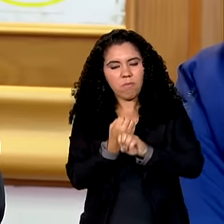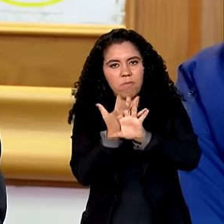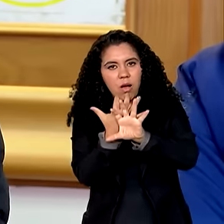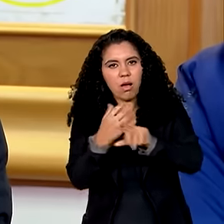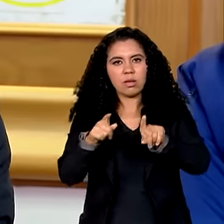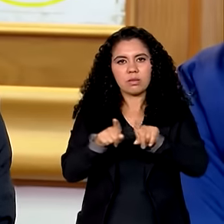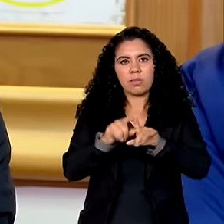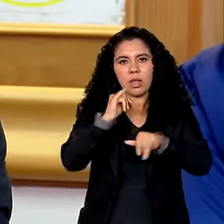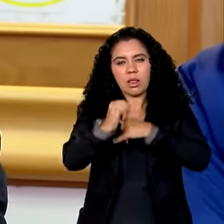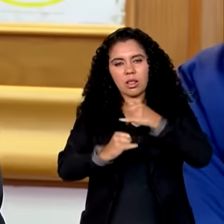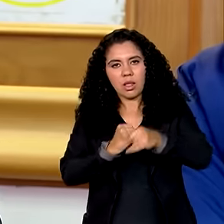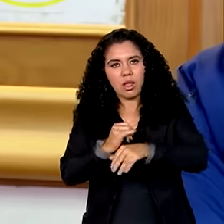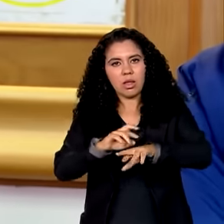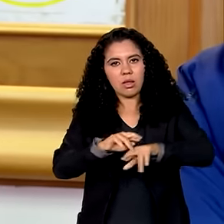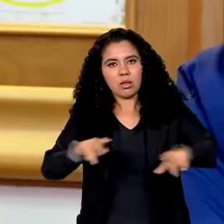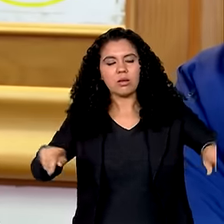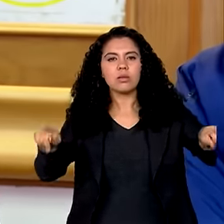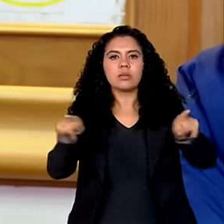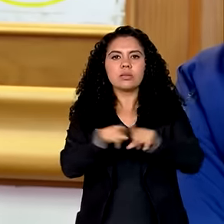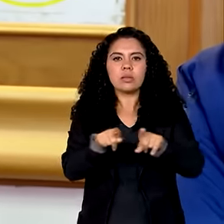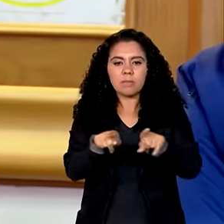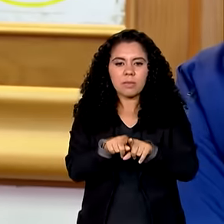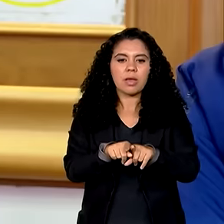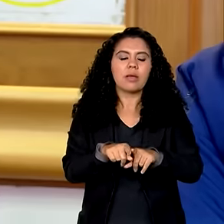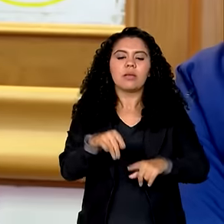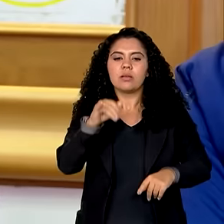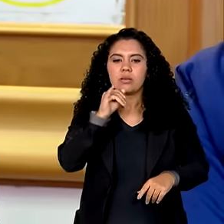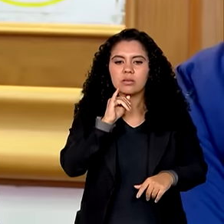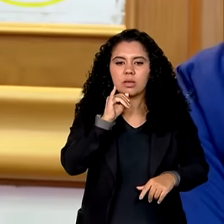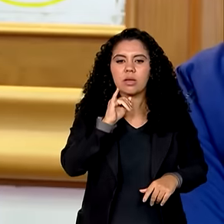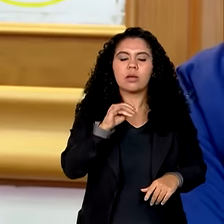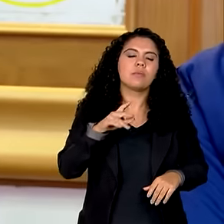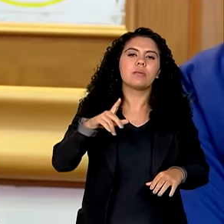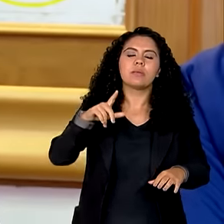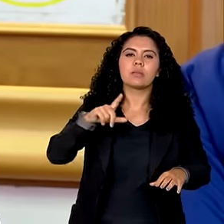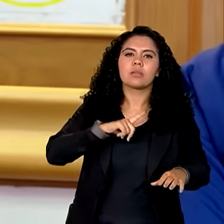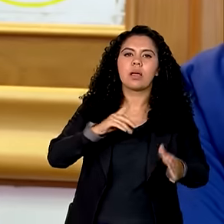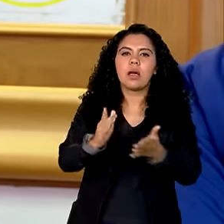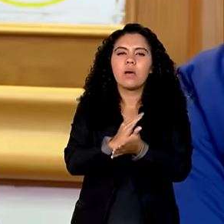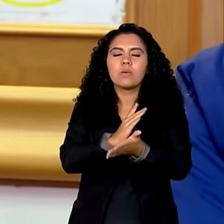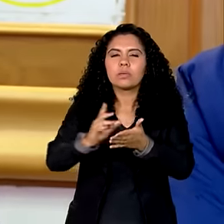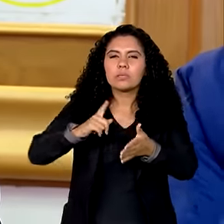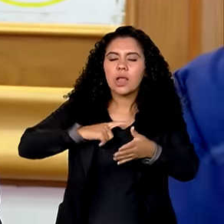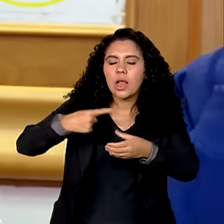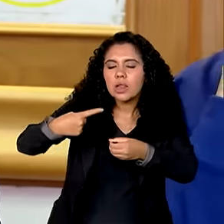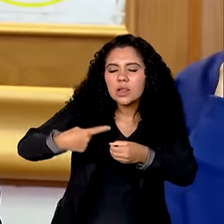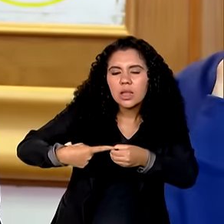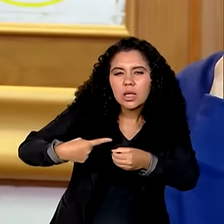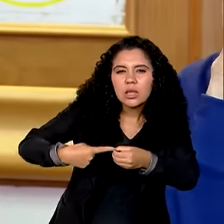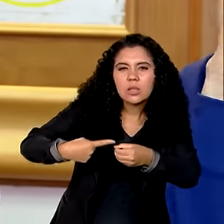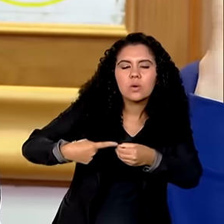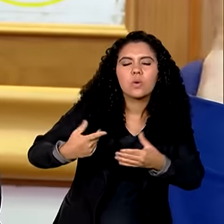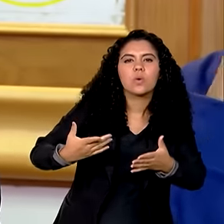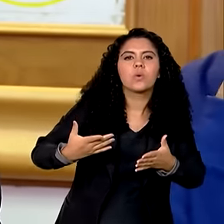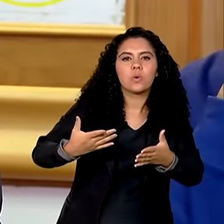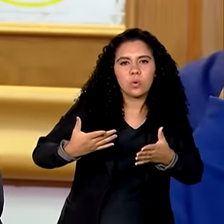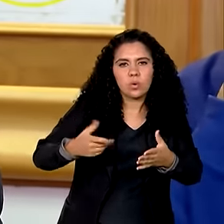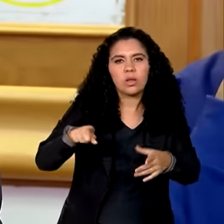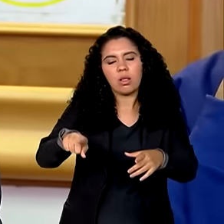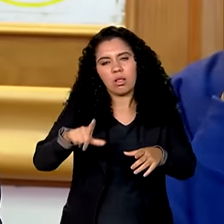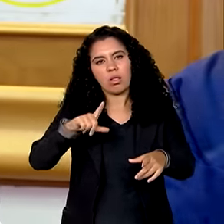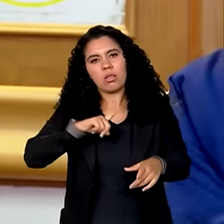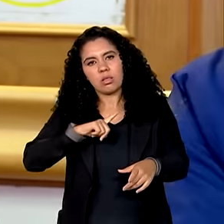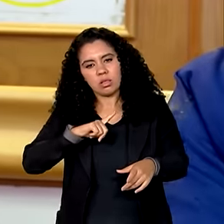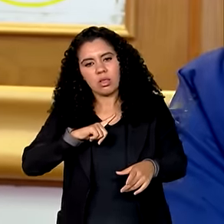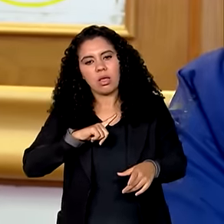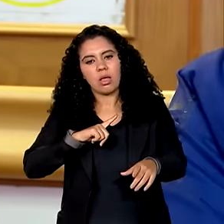também de médios e pequenos portes muito presentes no interior do estado também estão dentro do possível